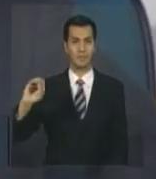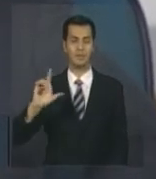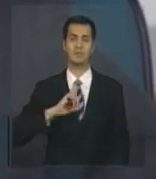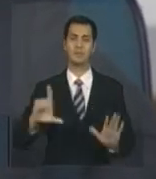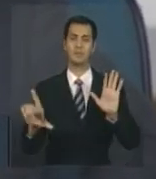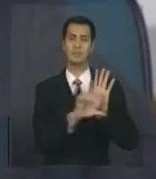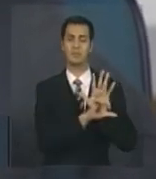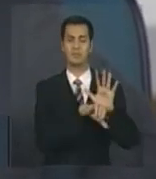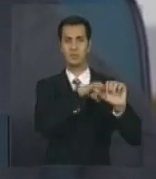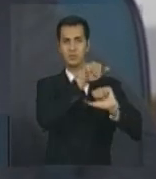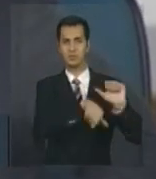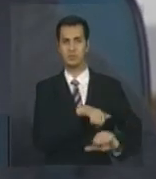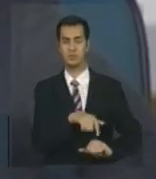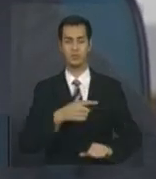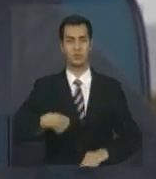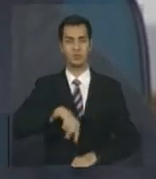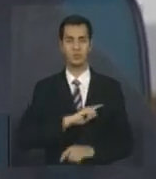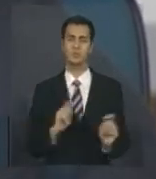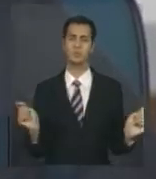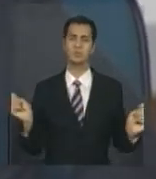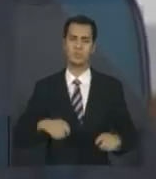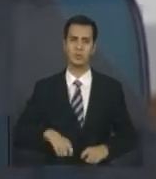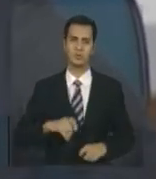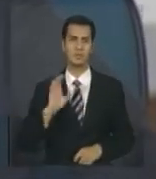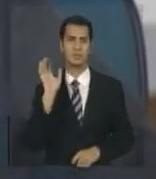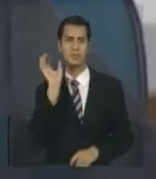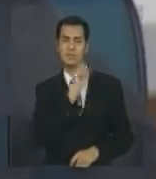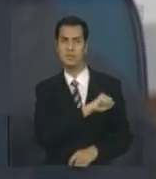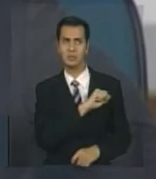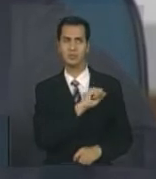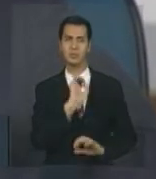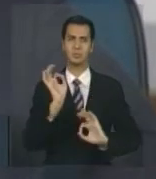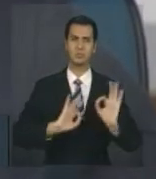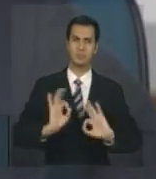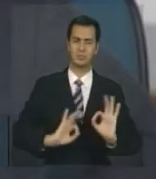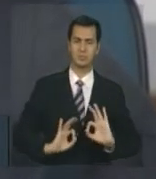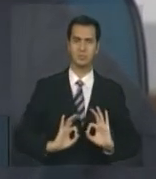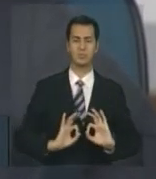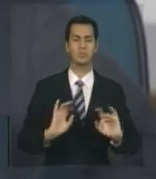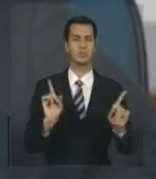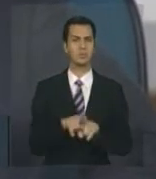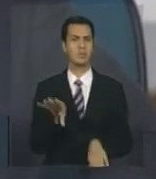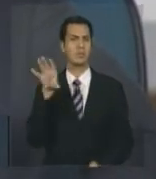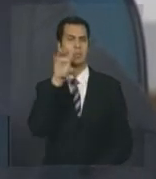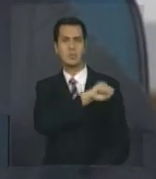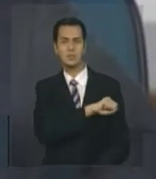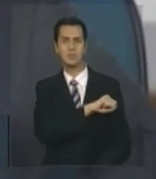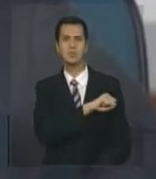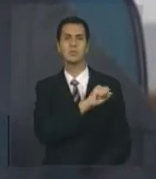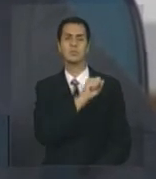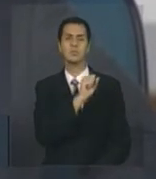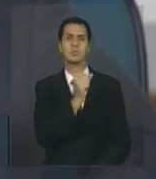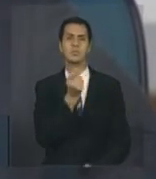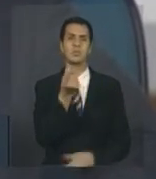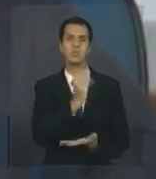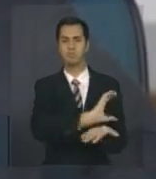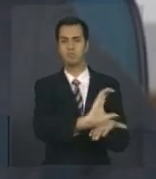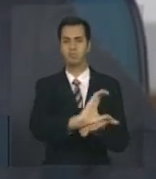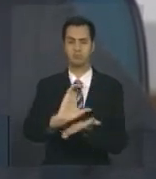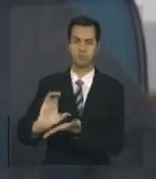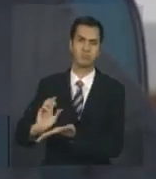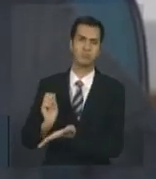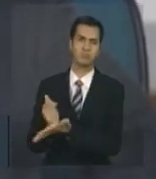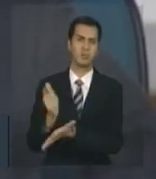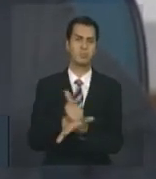gente pudesse agilizar e a gente pudesse liberar com mais celeridade as ações relativas